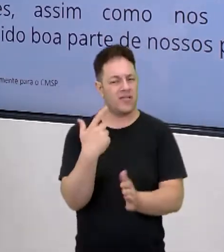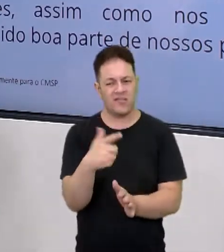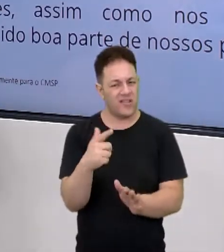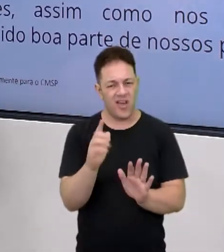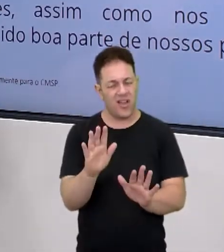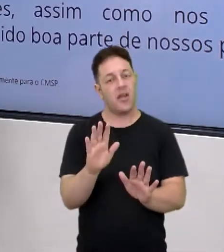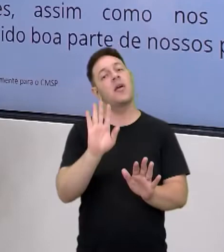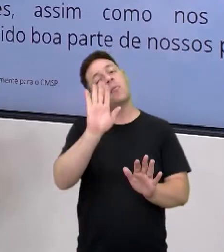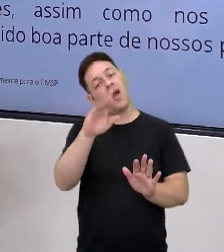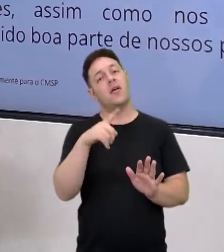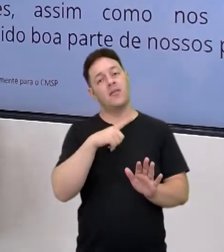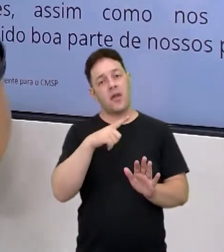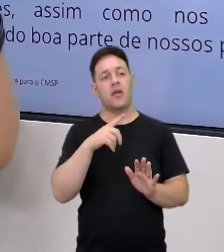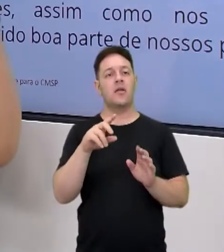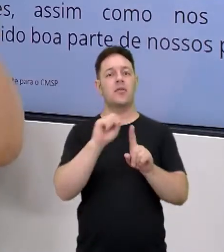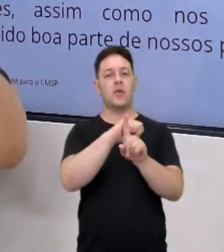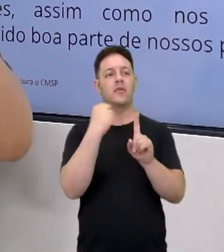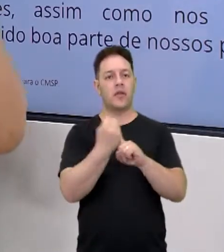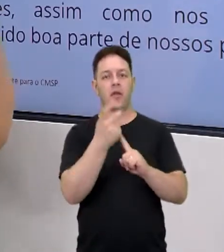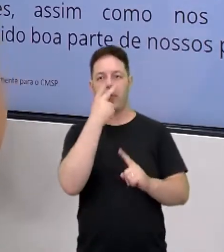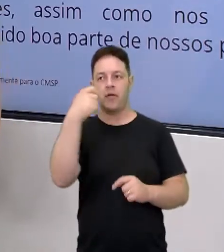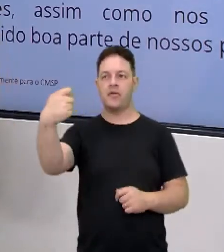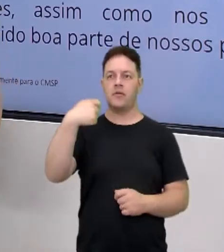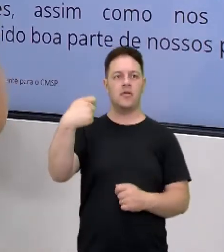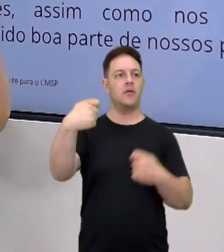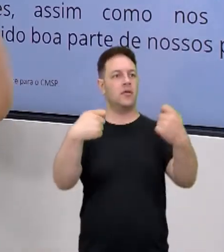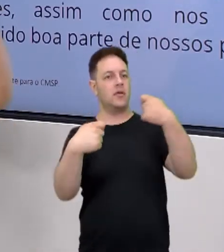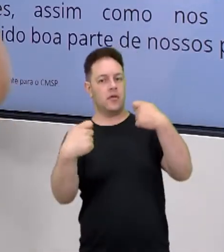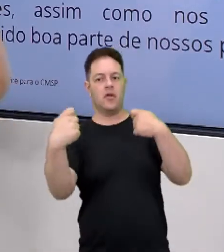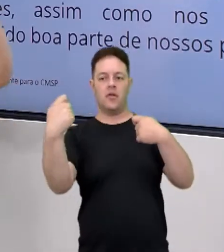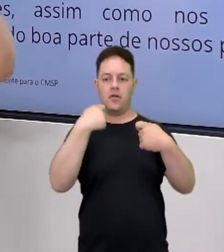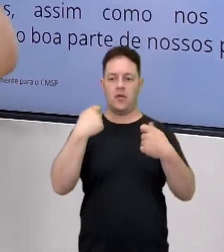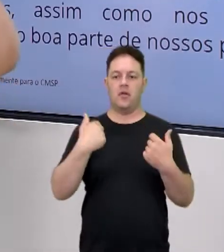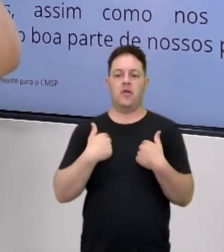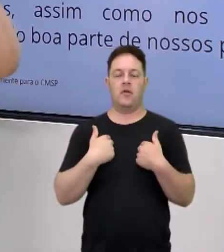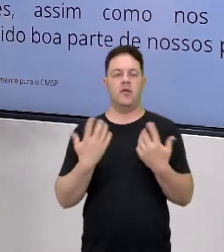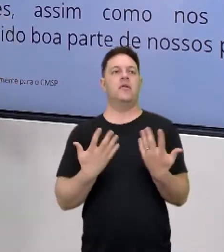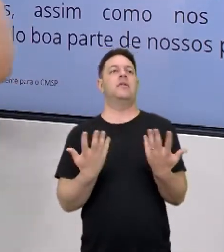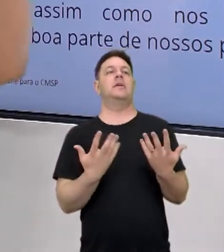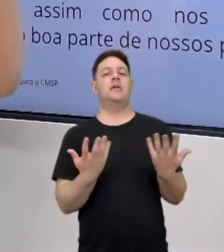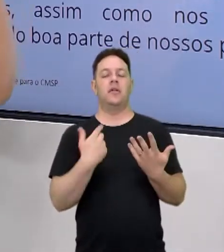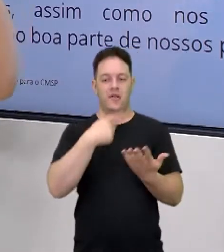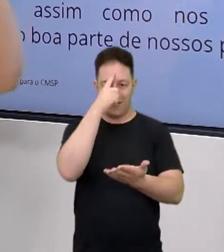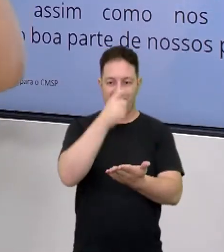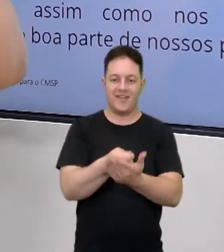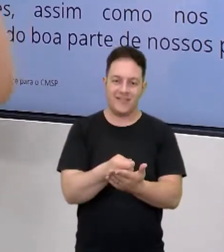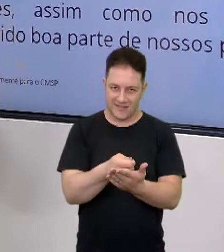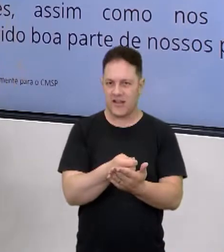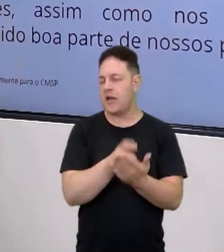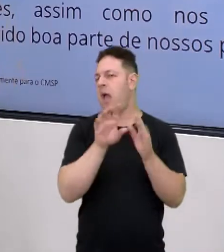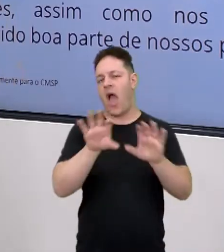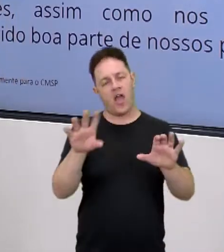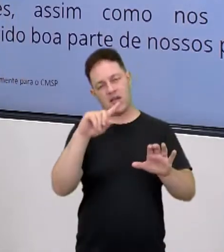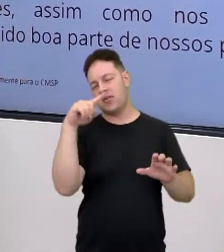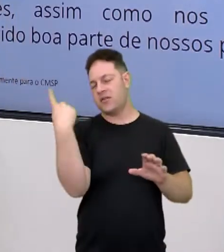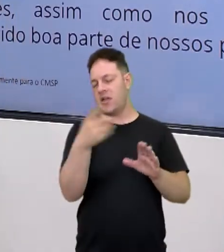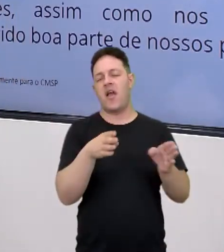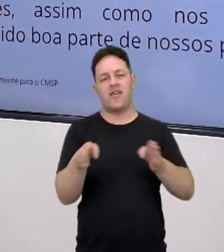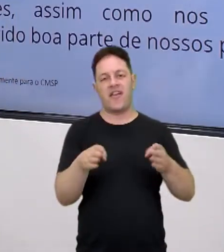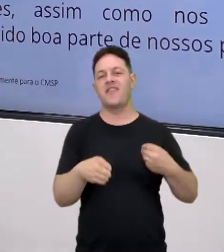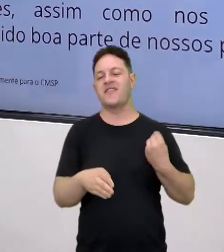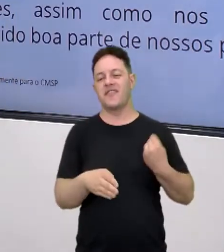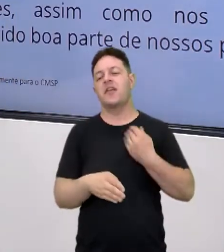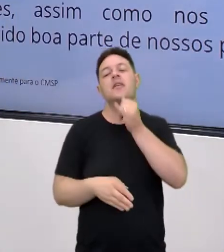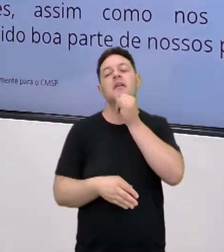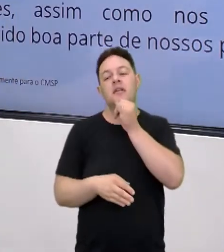existem meio que papéis sociais que a sociedade entende, né, que são comuns a todos nessa fase da vida. Que é,